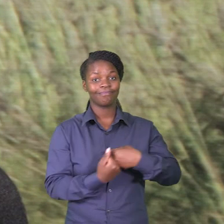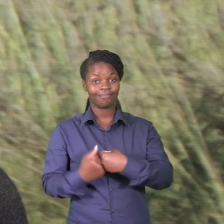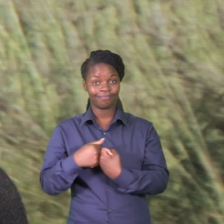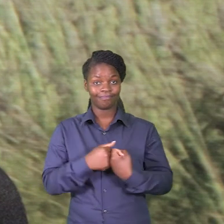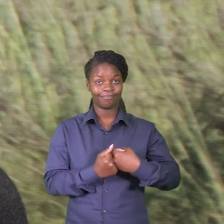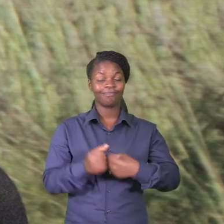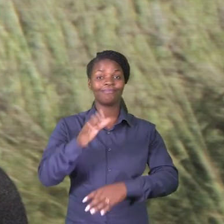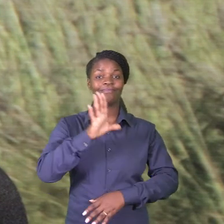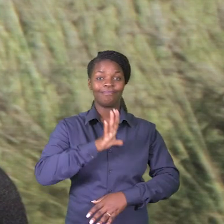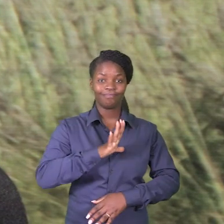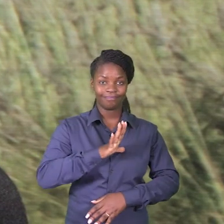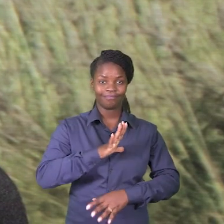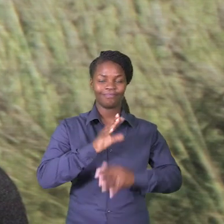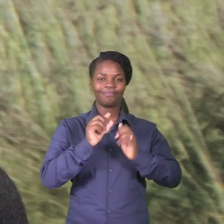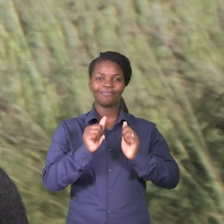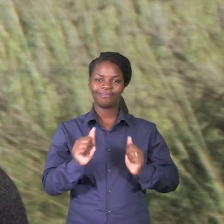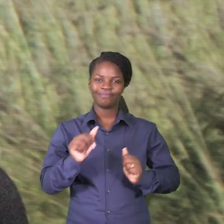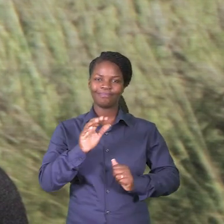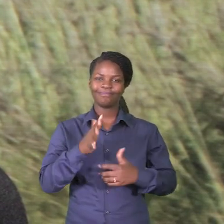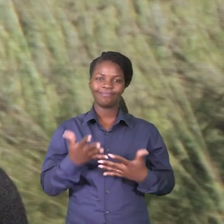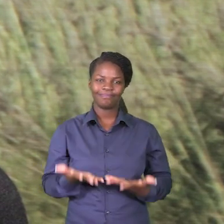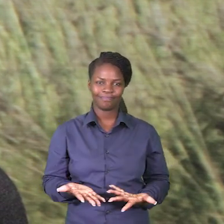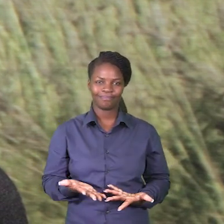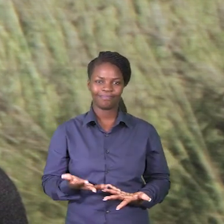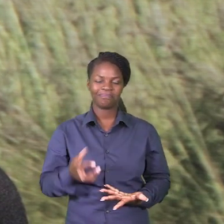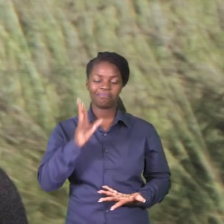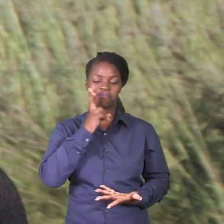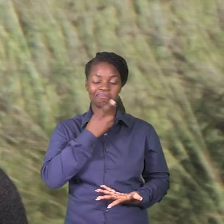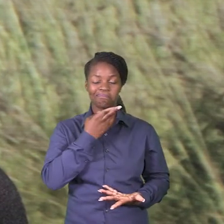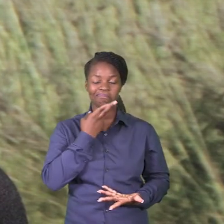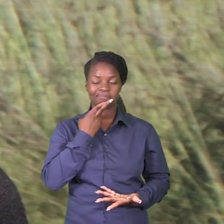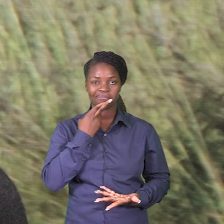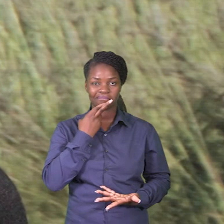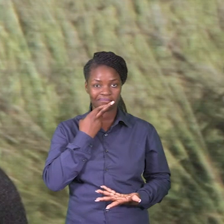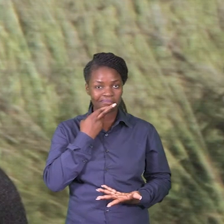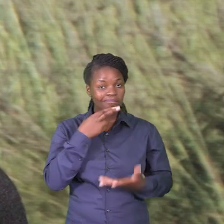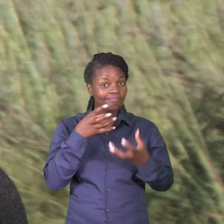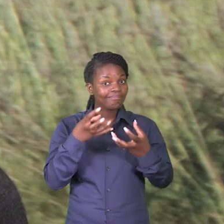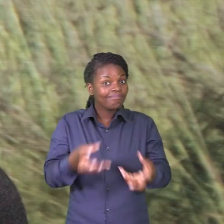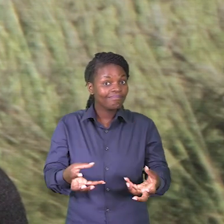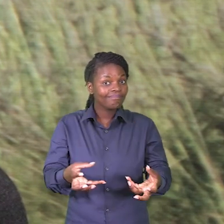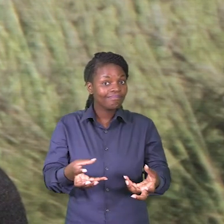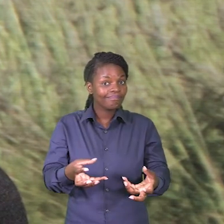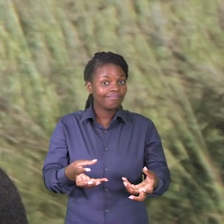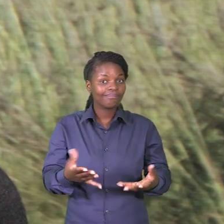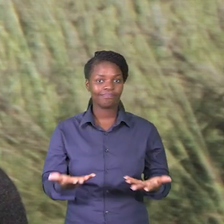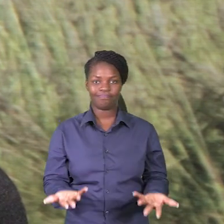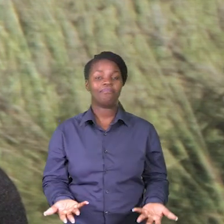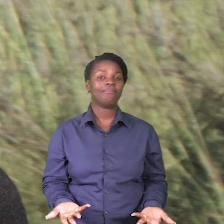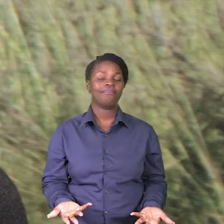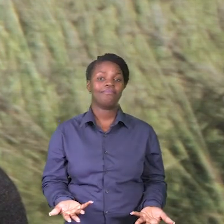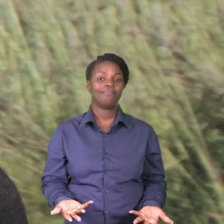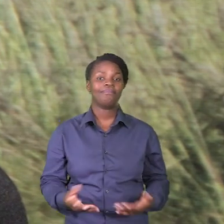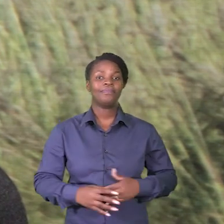esses desafios em que nem sempre temos a resposta a de forma anteada no momento que